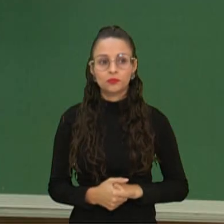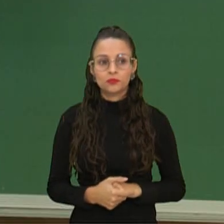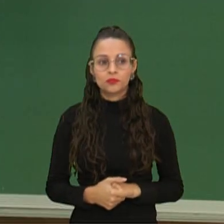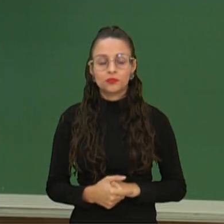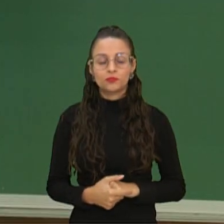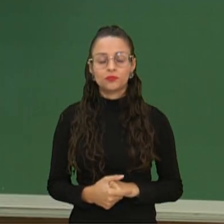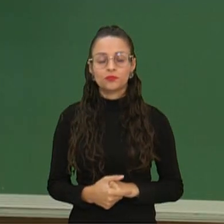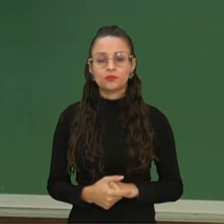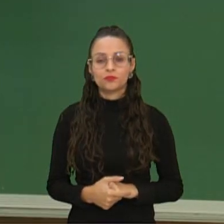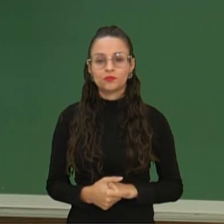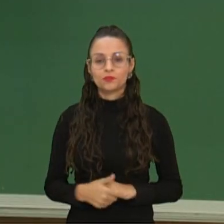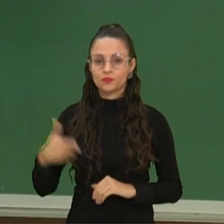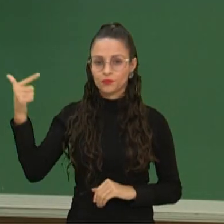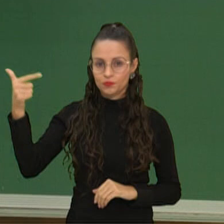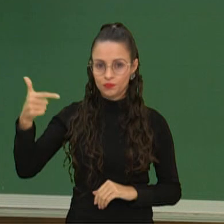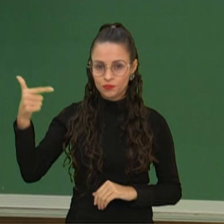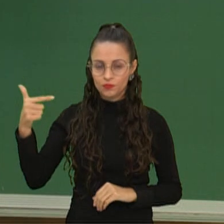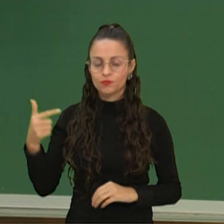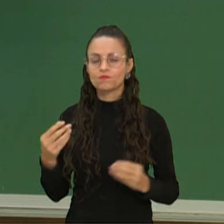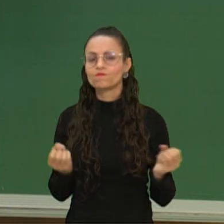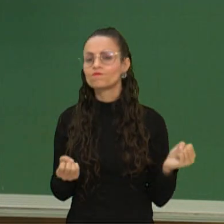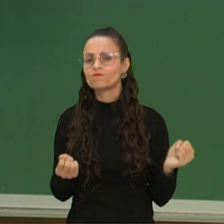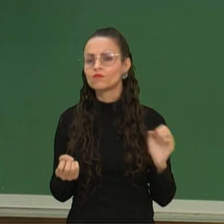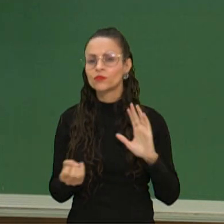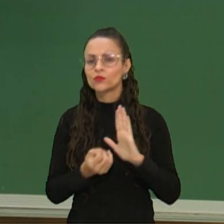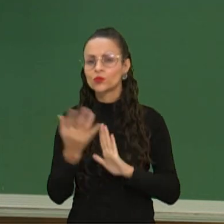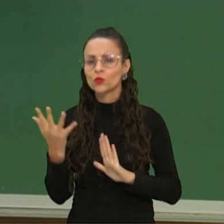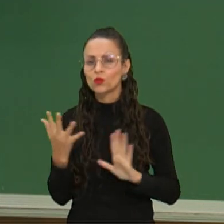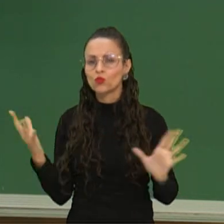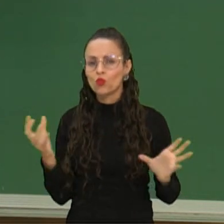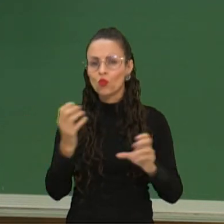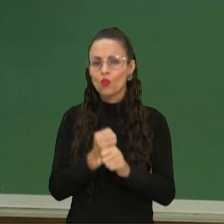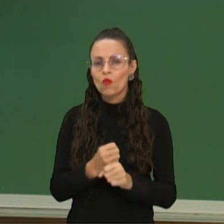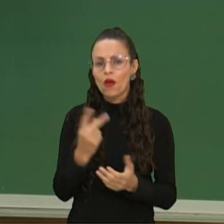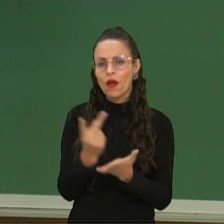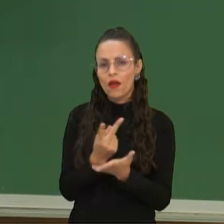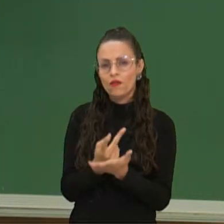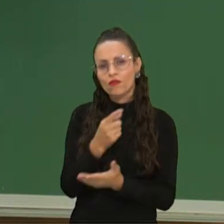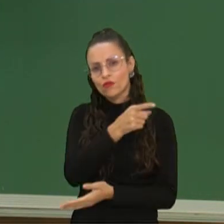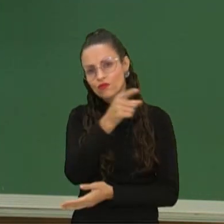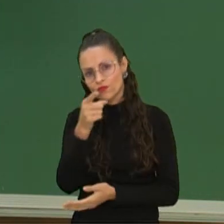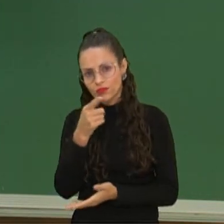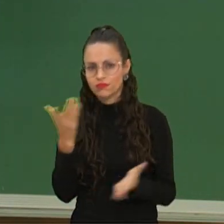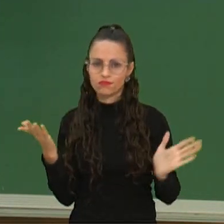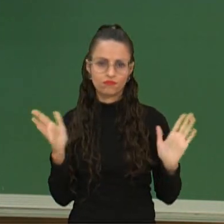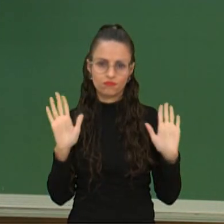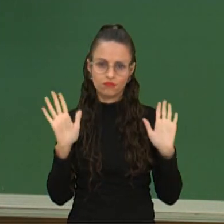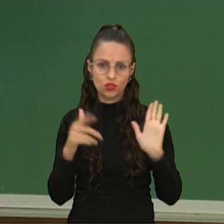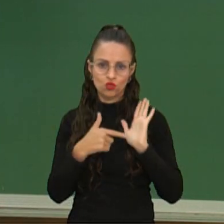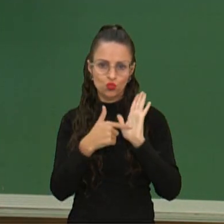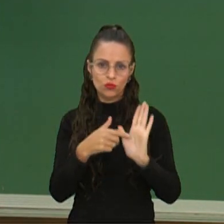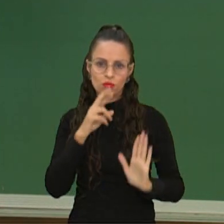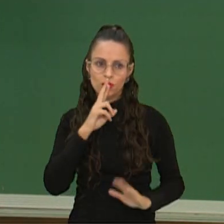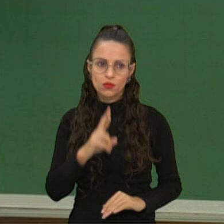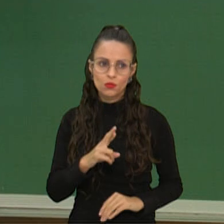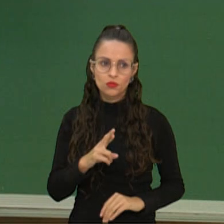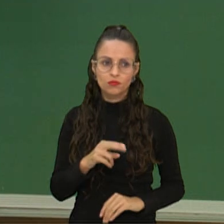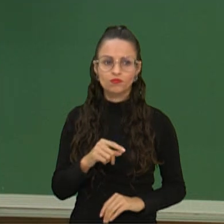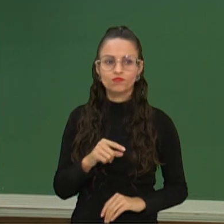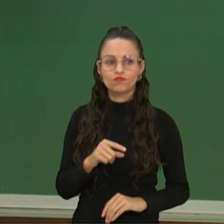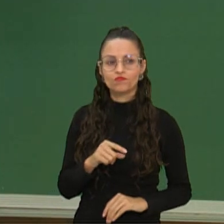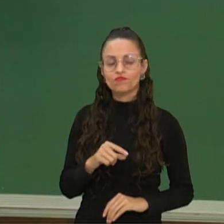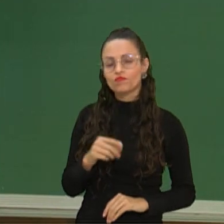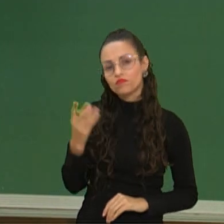you usually make? Quantos erros que você geralmente comete? Tanto que aqui não vai nem aparecer a resposta porque é pessoal. Ou você botou que é a